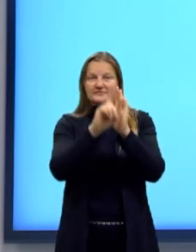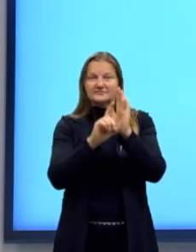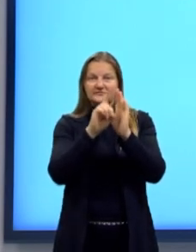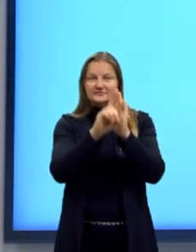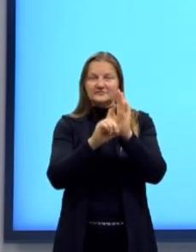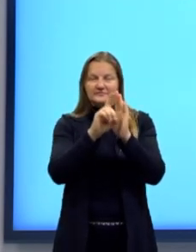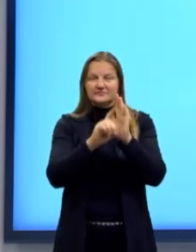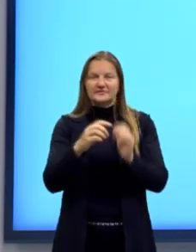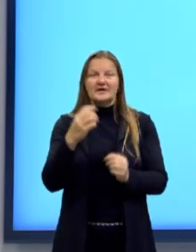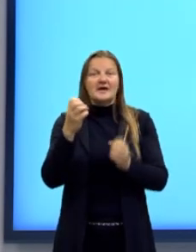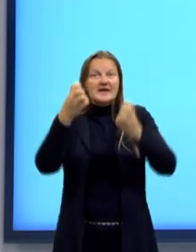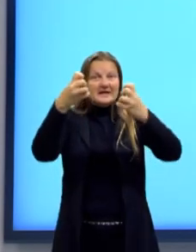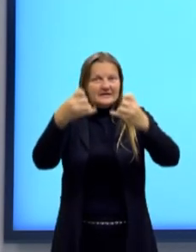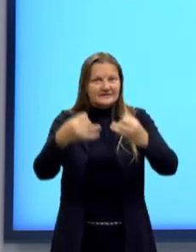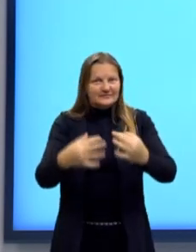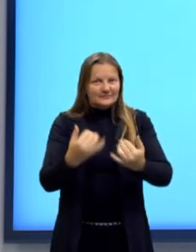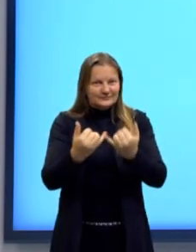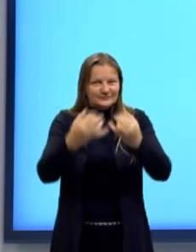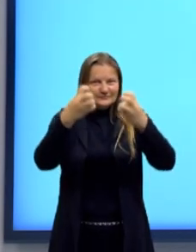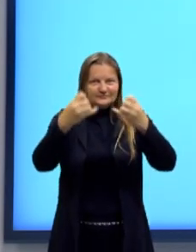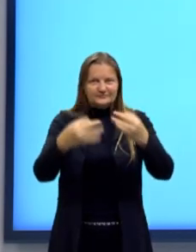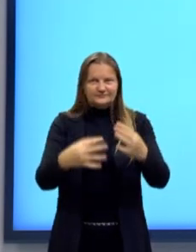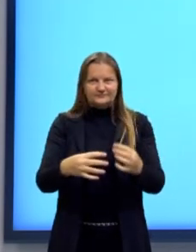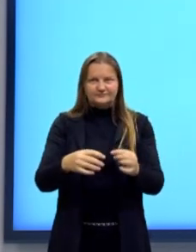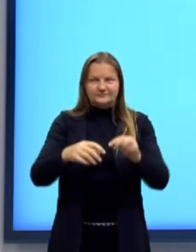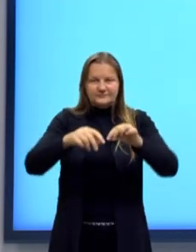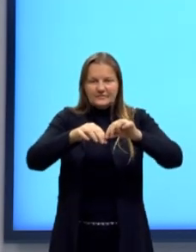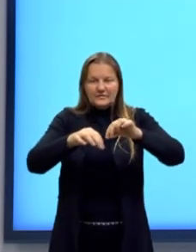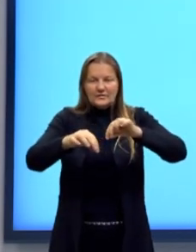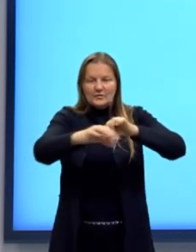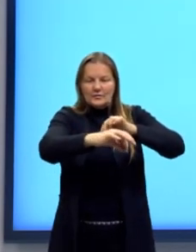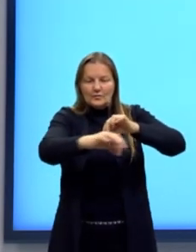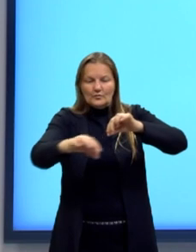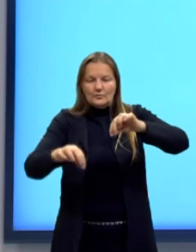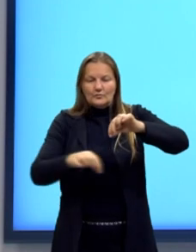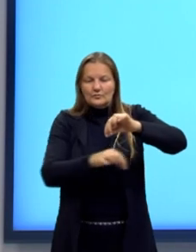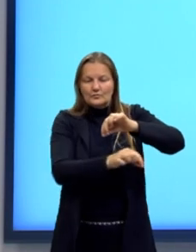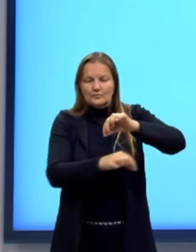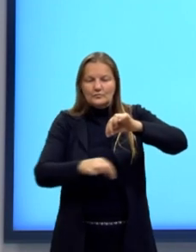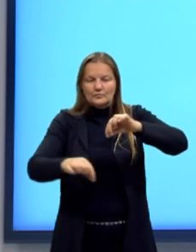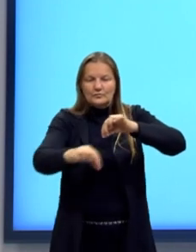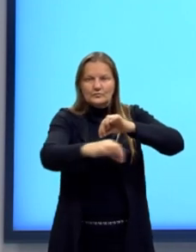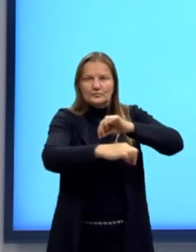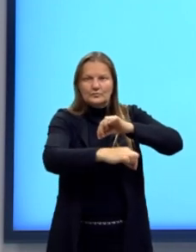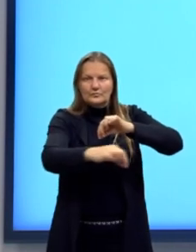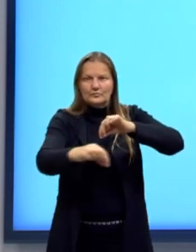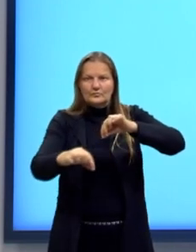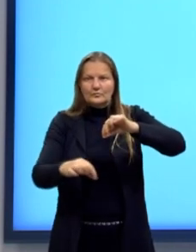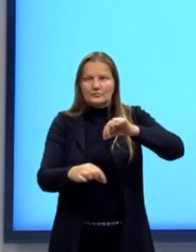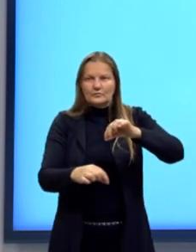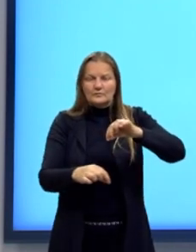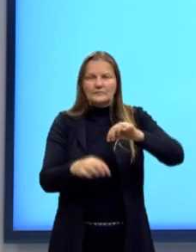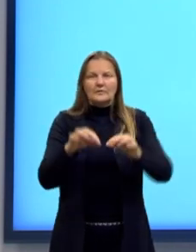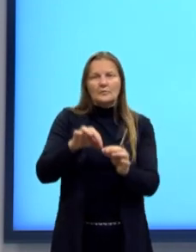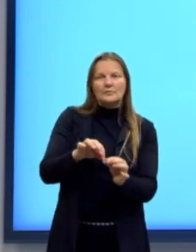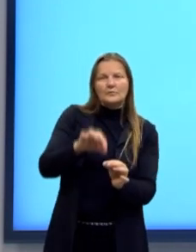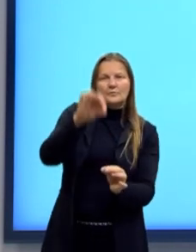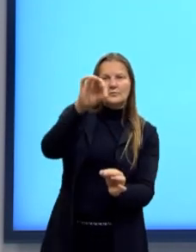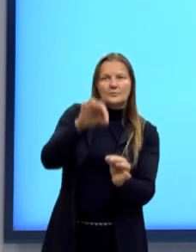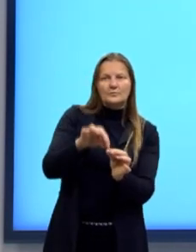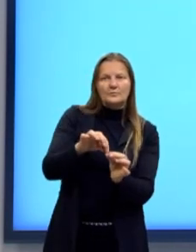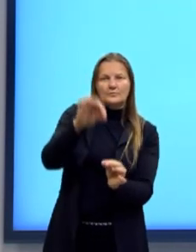em alguns exemplos Tá mas era três a gente já ouviu falar a geratriz ela já estão ali um segmento